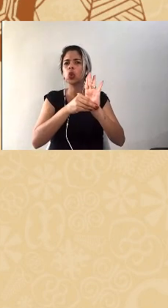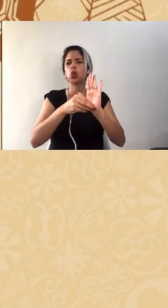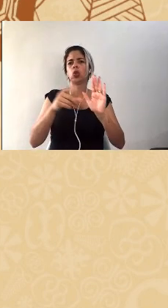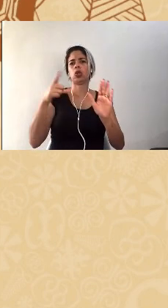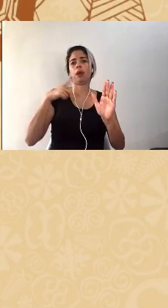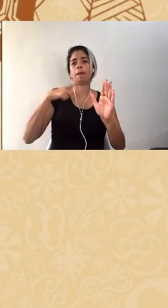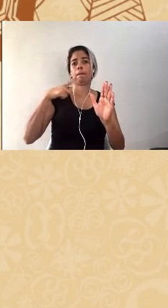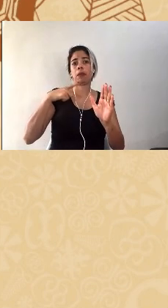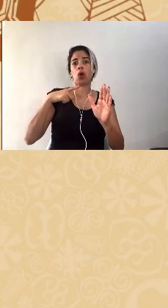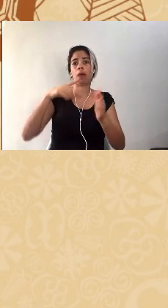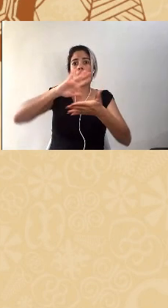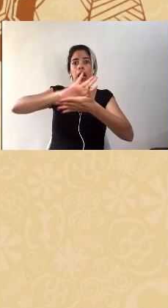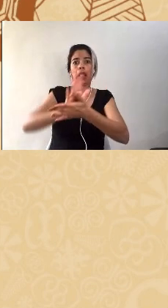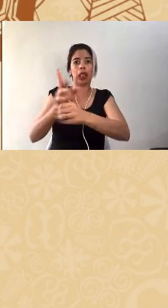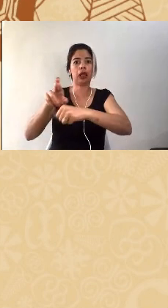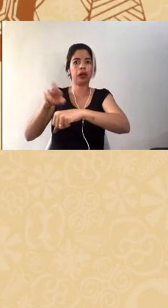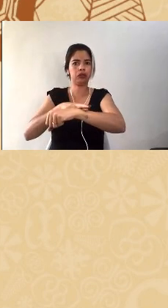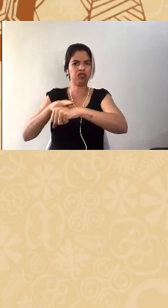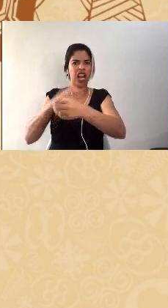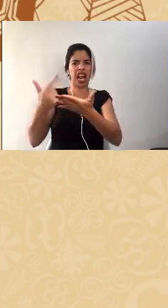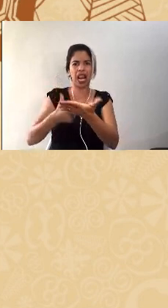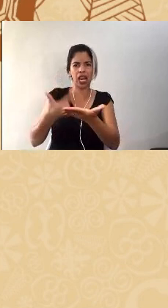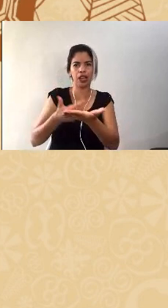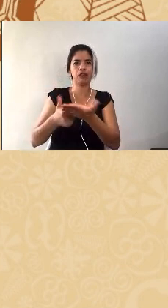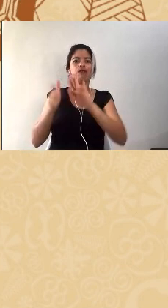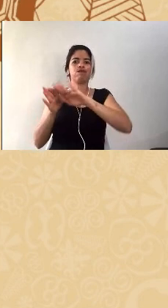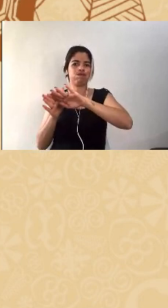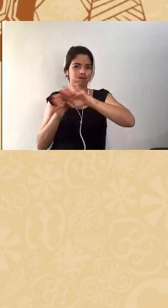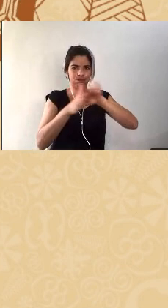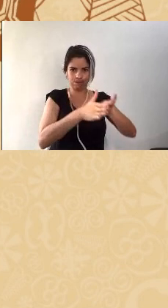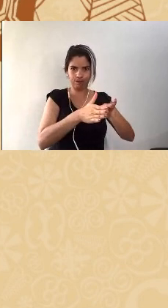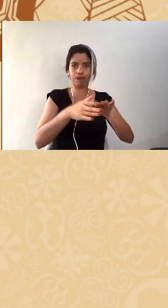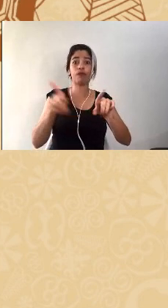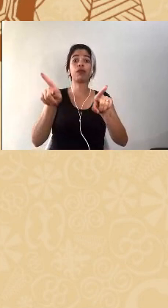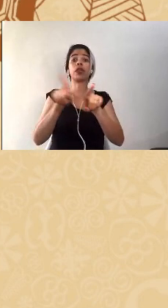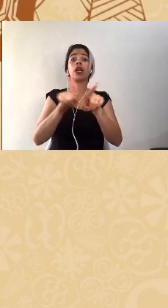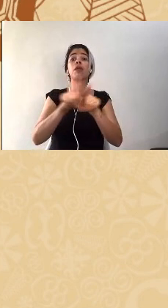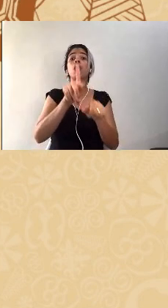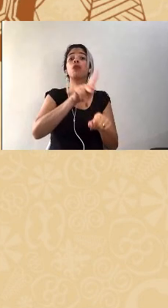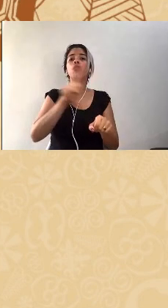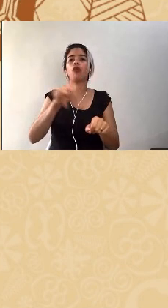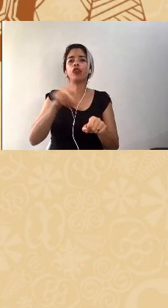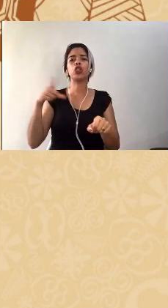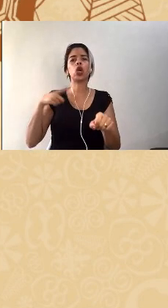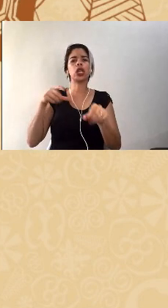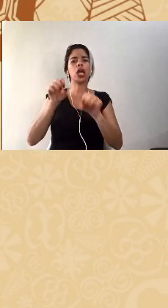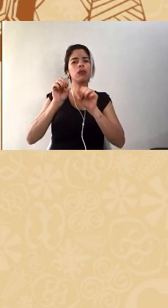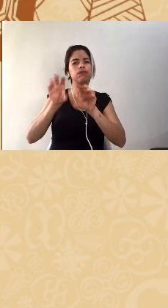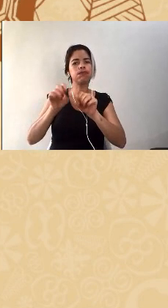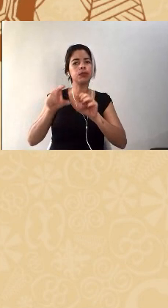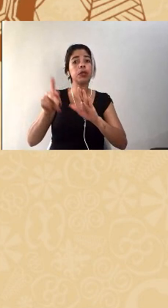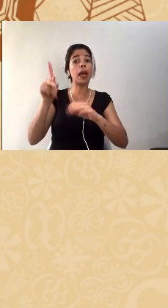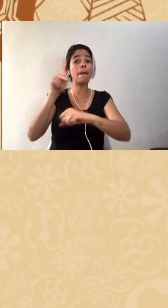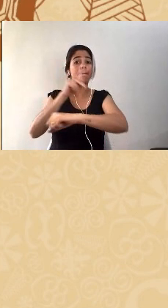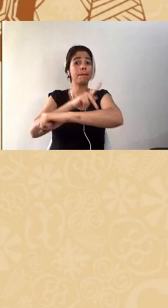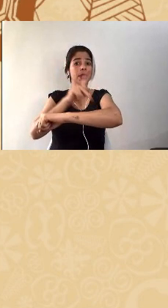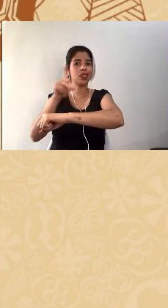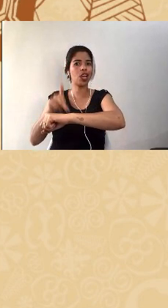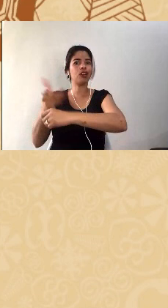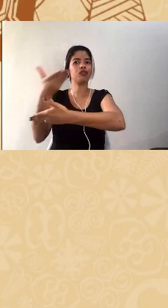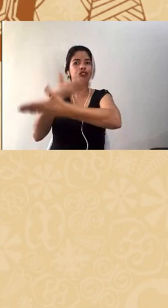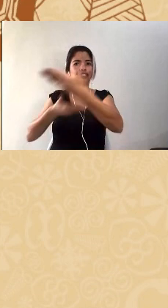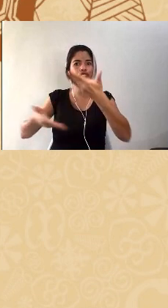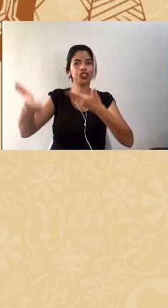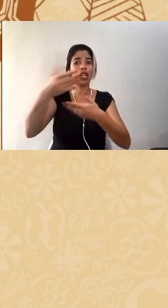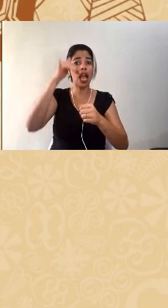didáticos, capacitação de professores para desenvolver uma pedagogia interétnica, reavaliação do papel do negro na história do